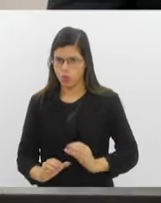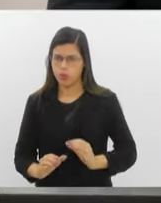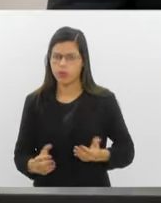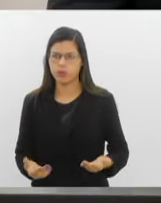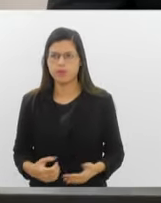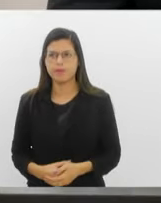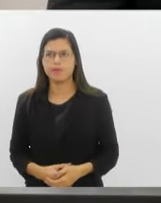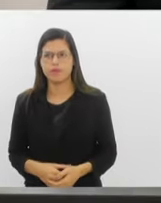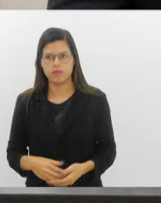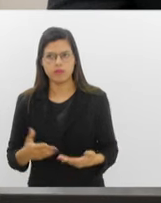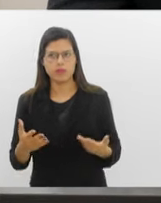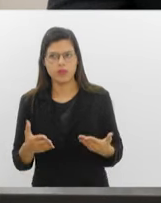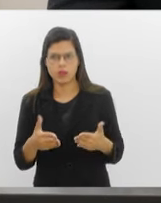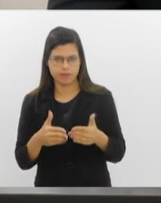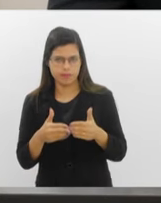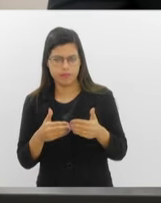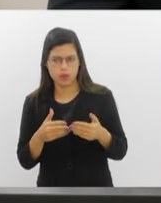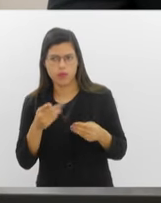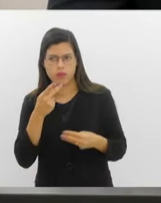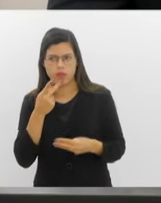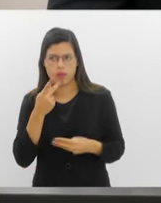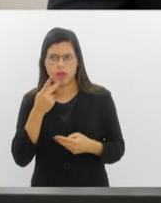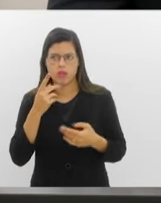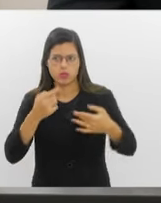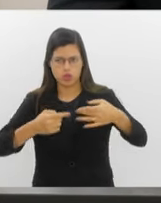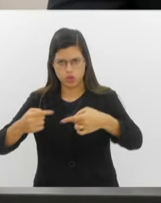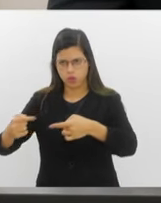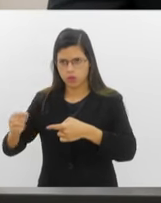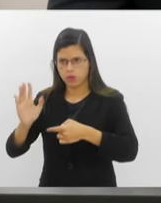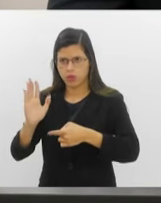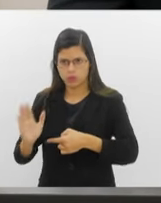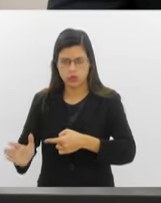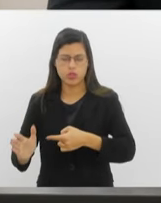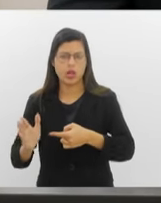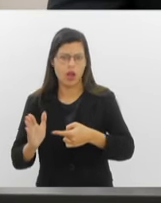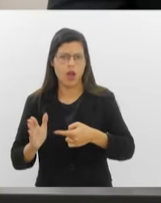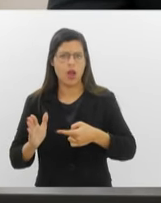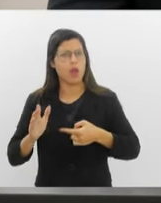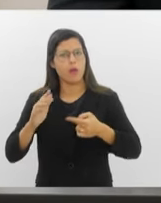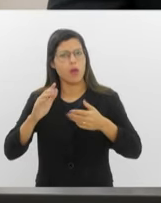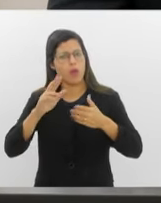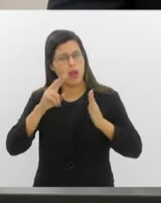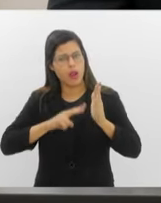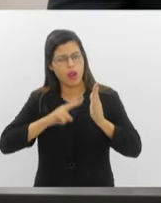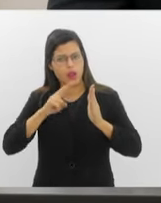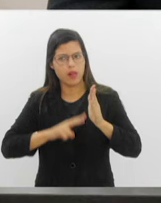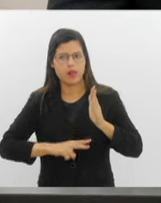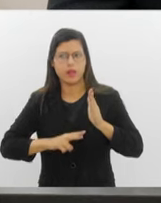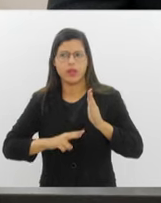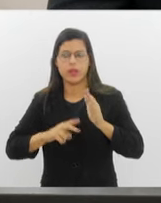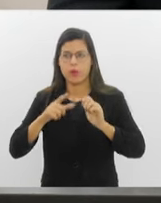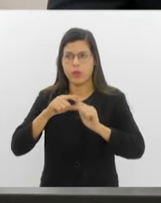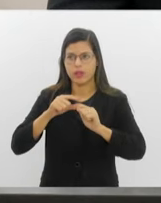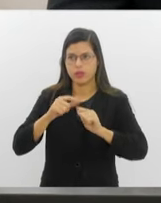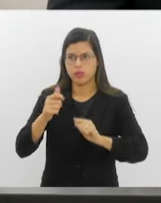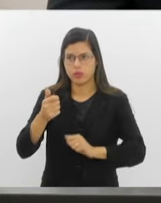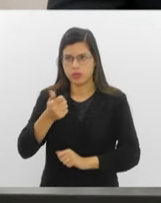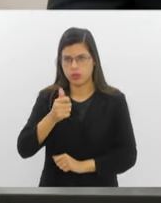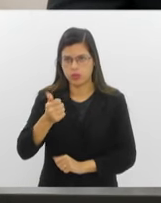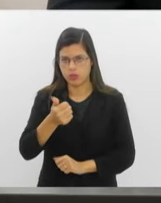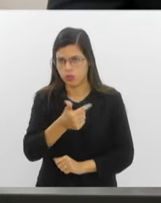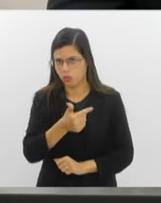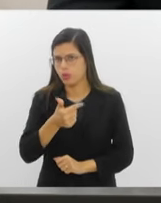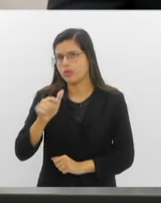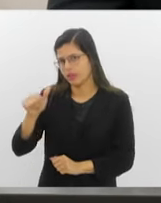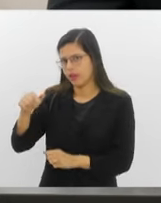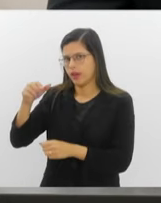debate, não estou discutindo a matéria, porque a discussão está superada, mas me permito ler aqui a literalidade do artigo 112, que é o que sustenta o voto da deputada